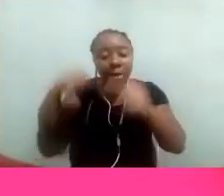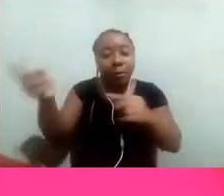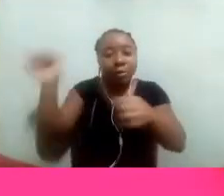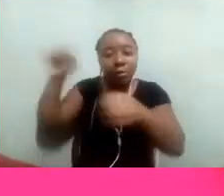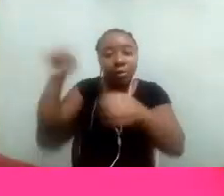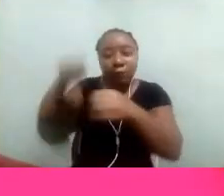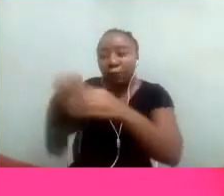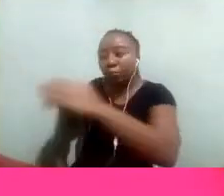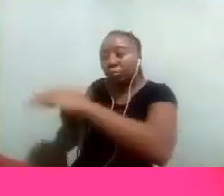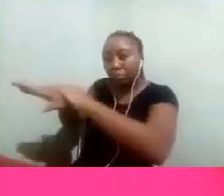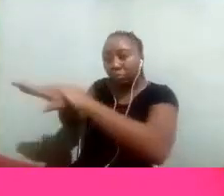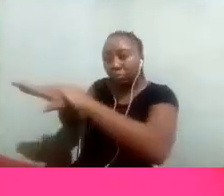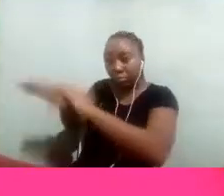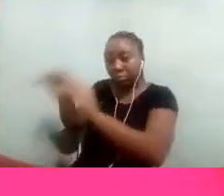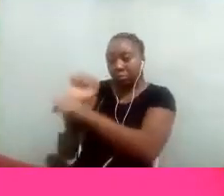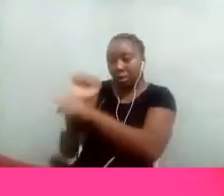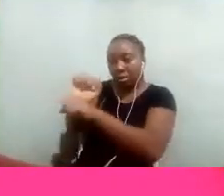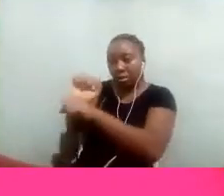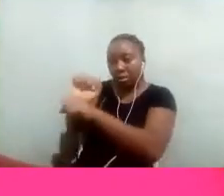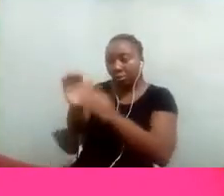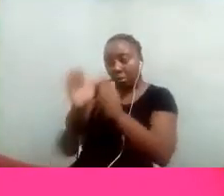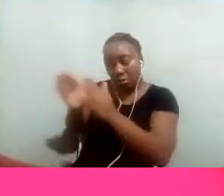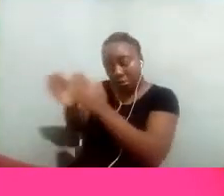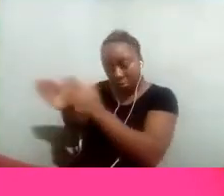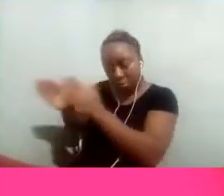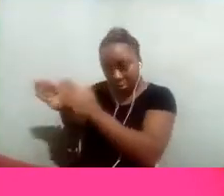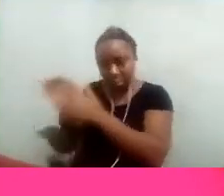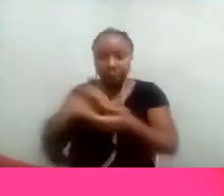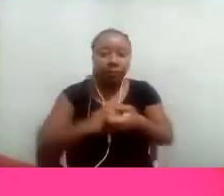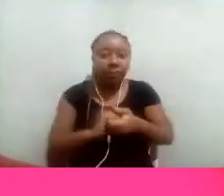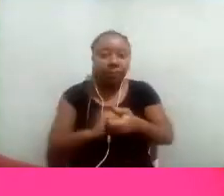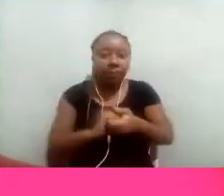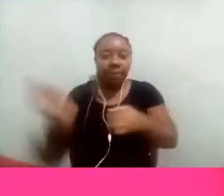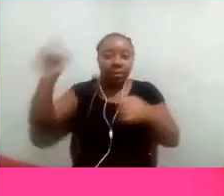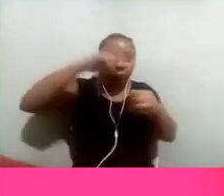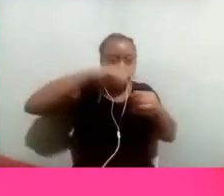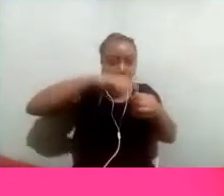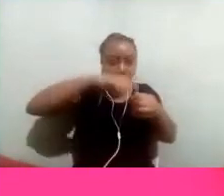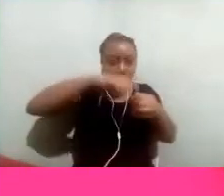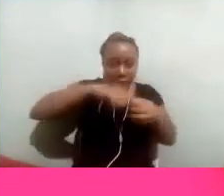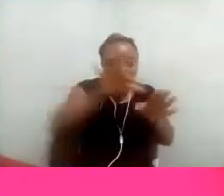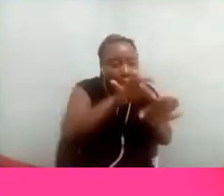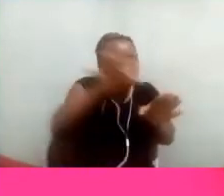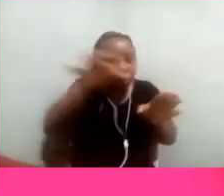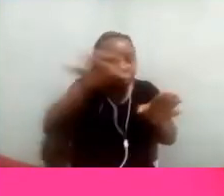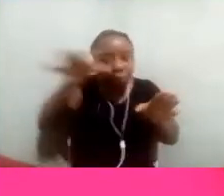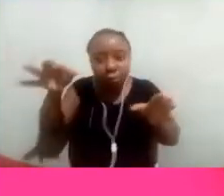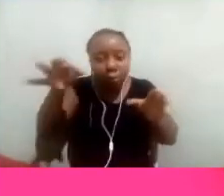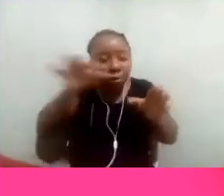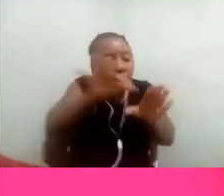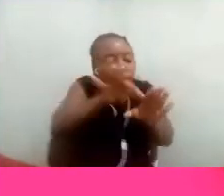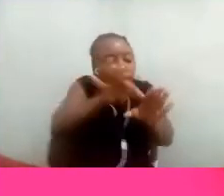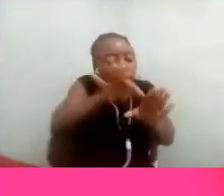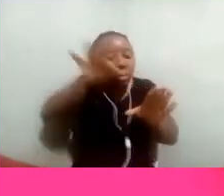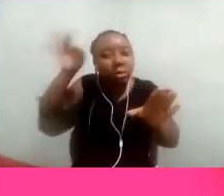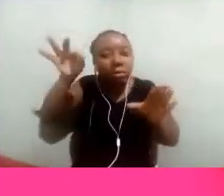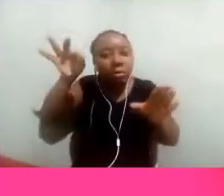na sequência. Venho aqui, ó, na página 1 e destaco o